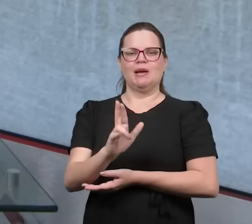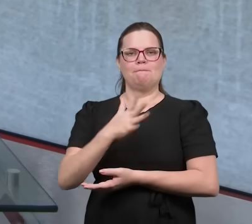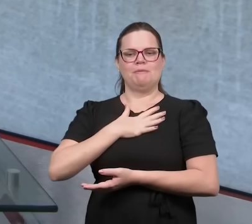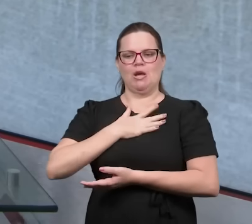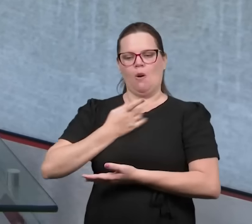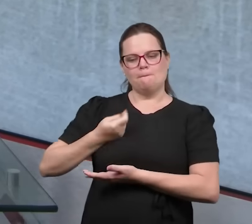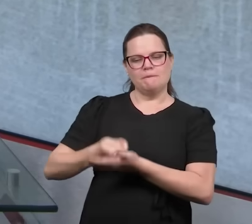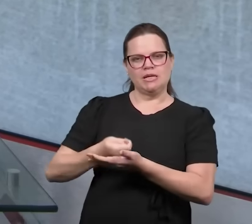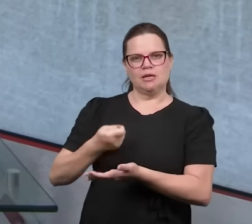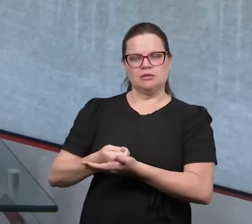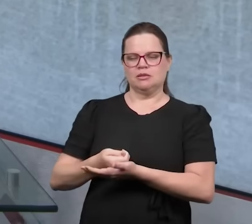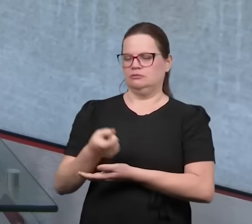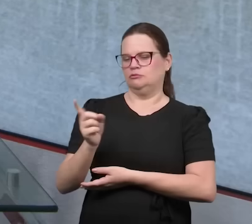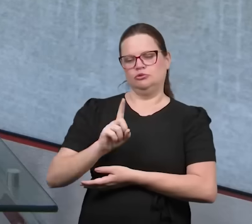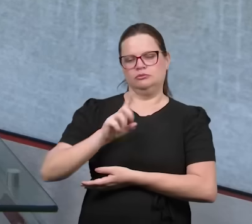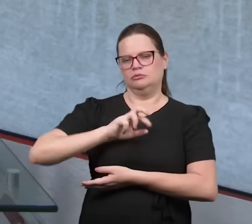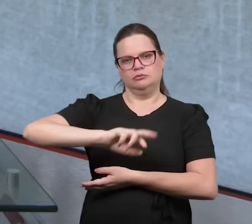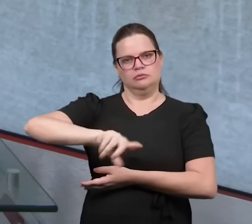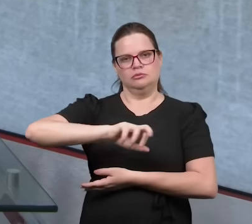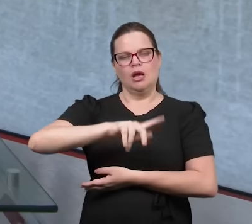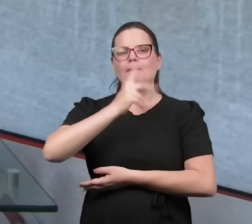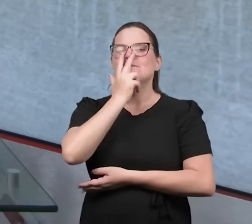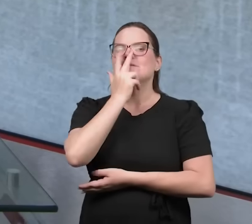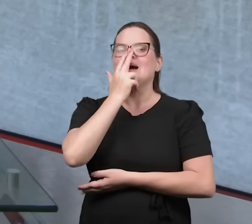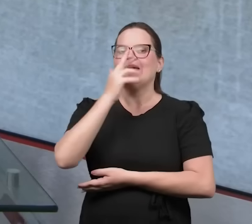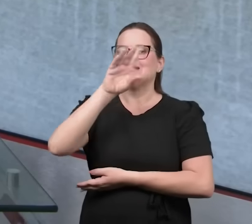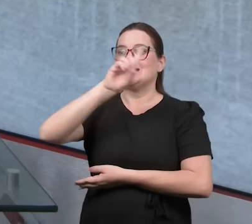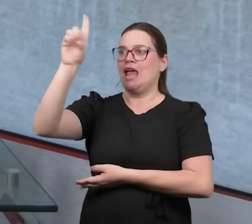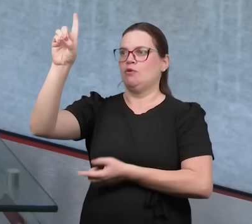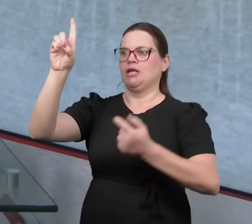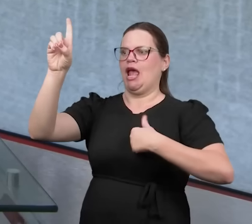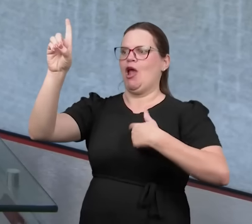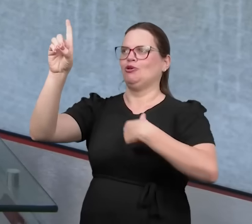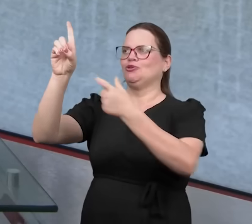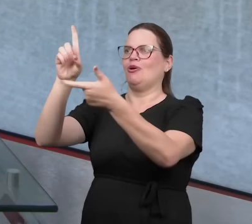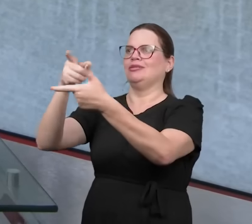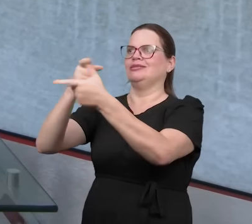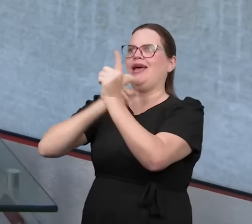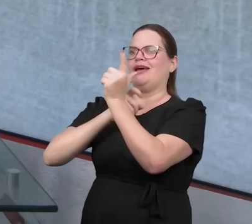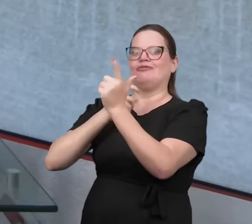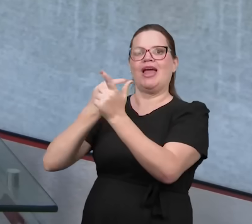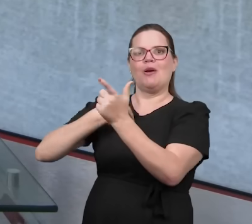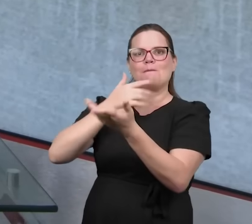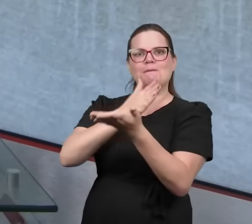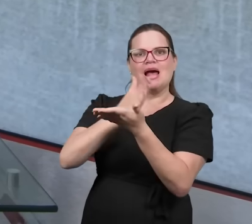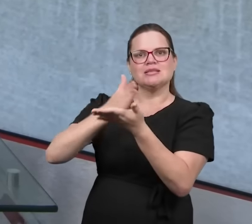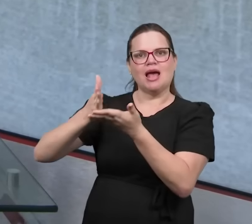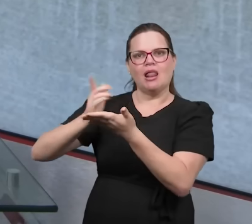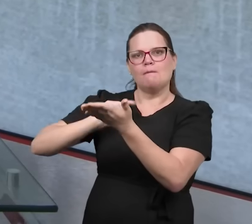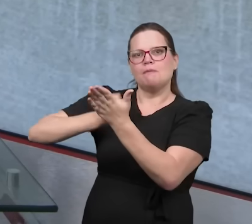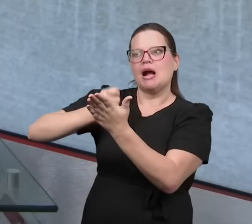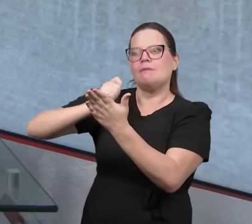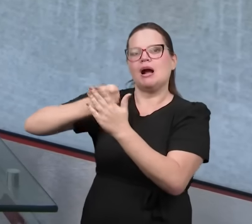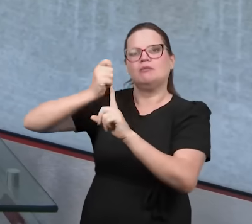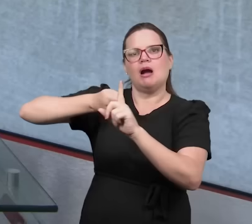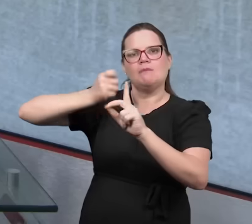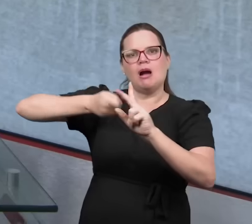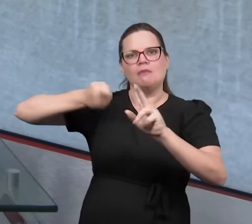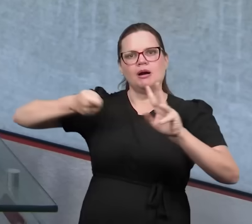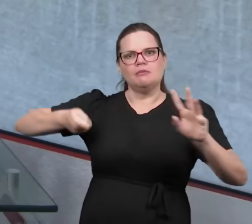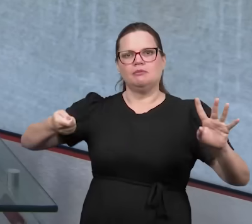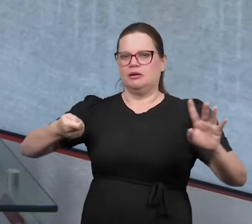dívida parcelada, seja mês a mês ou quando se tem uma renda. Tanto que